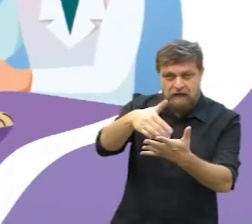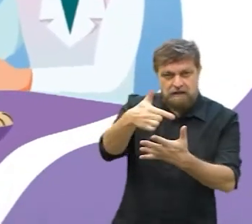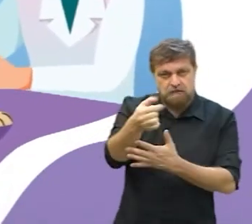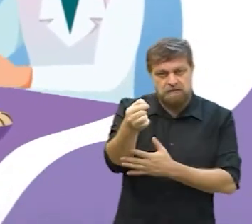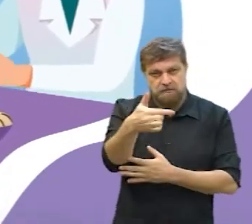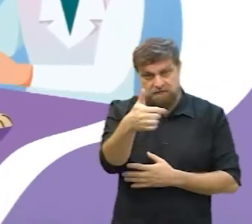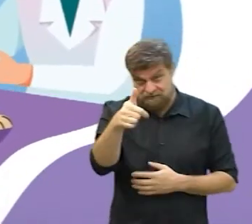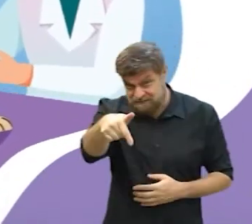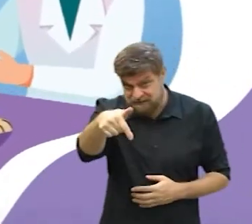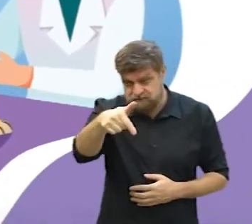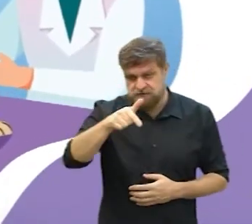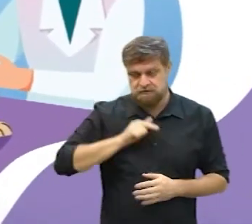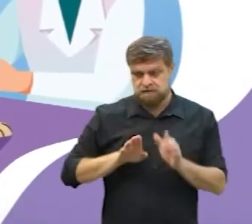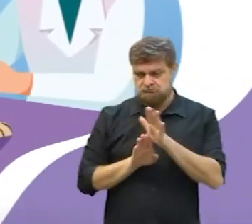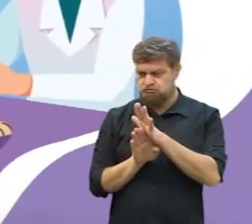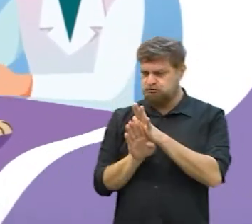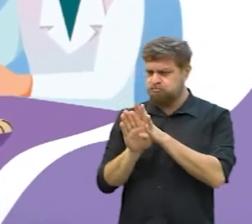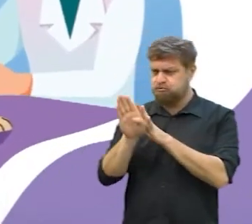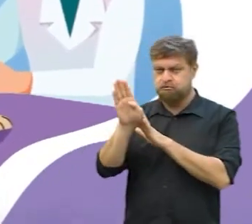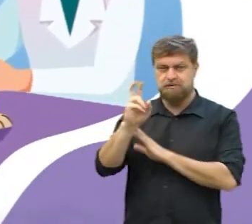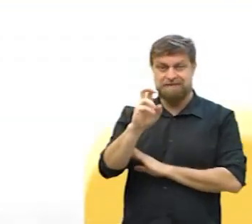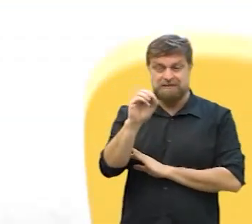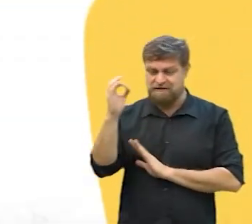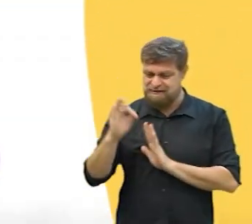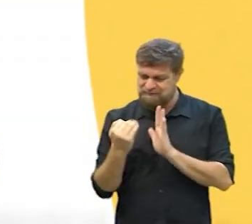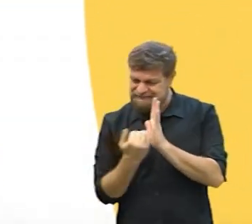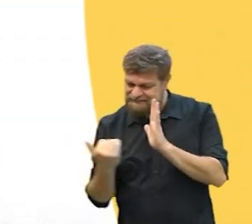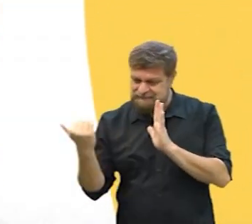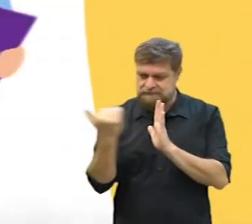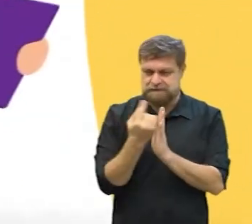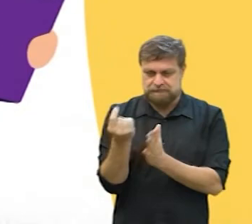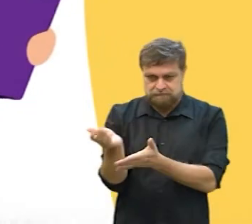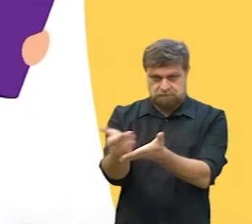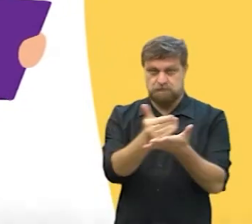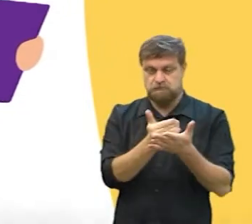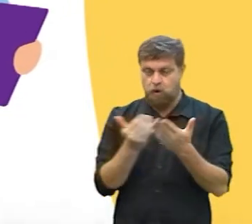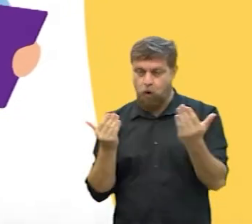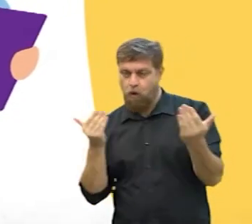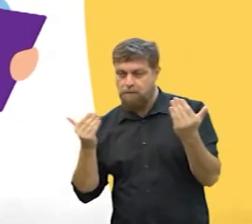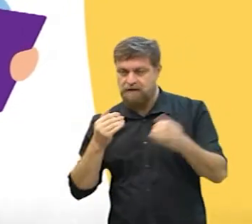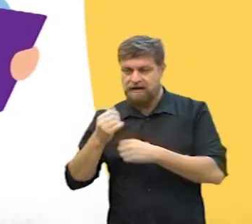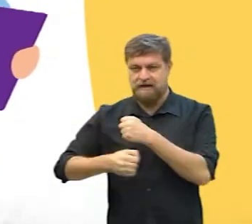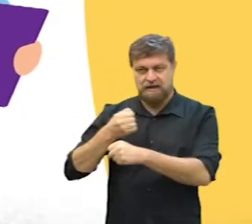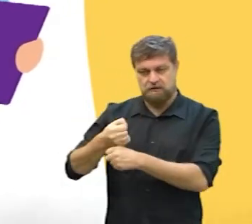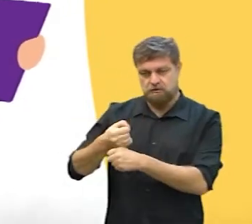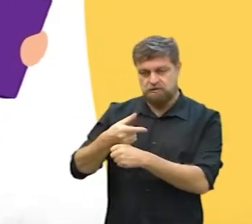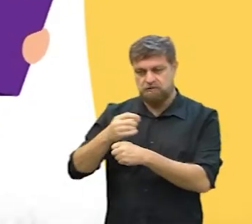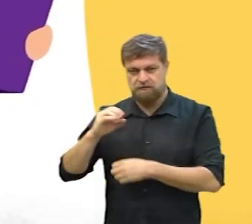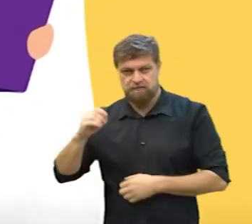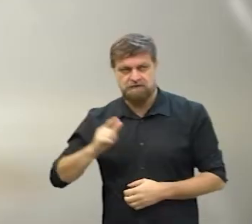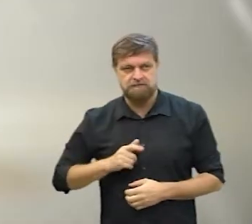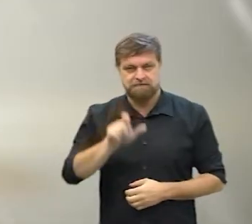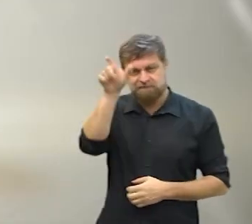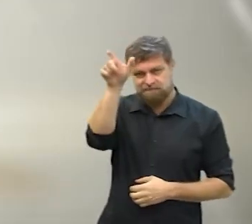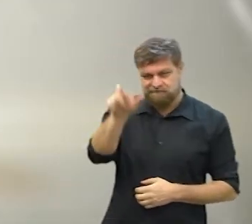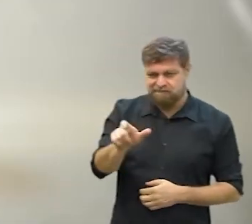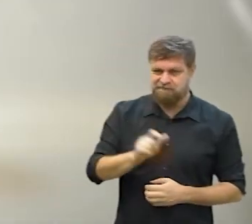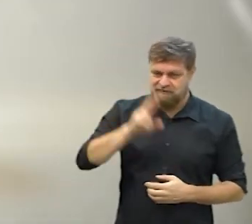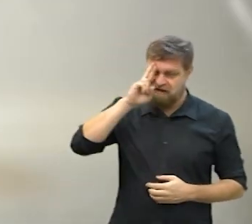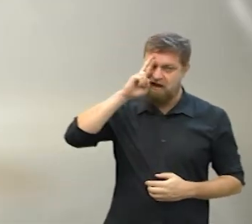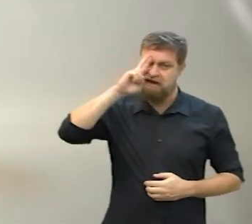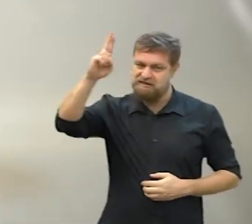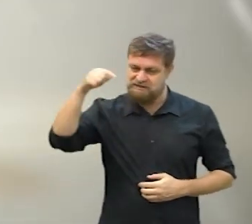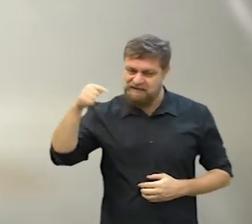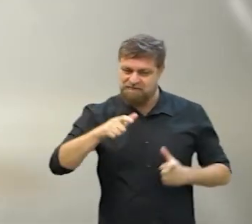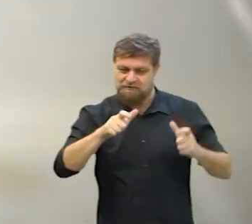bilhões até 2027, um aumento de 50% no faturamento em relação a 2020. A Roselaine,